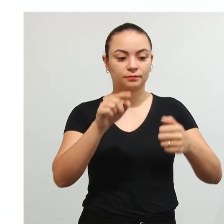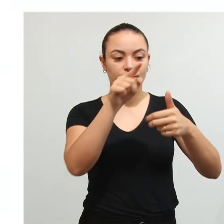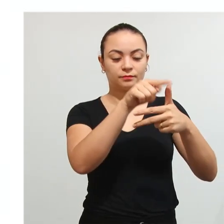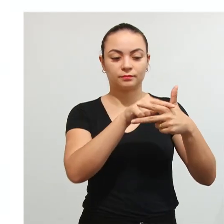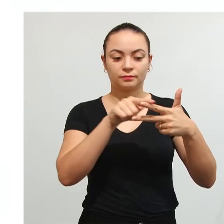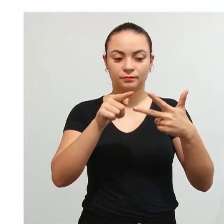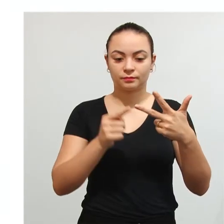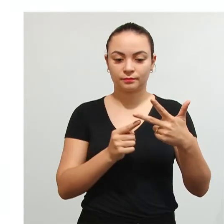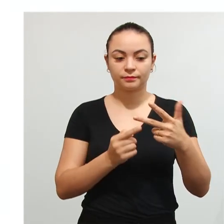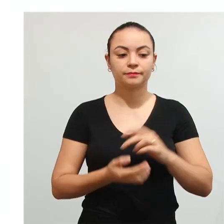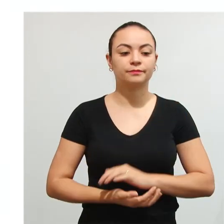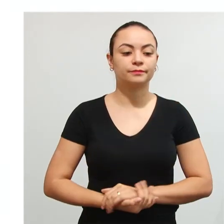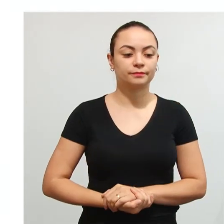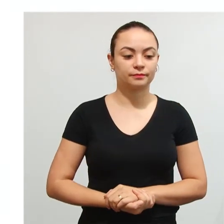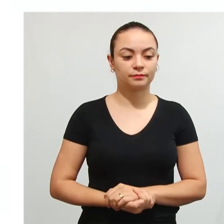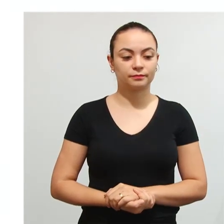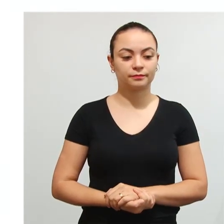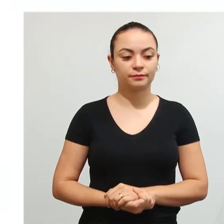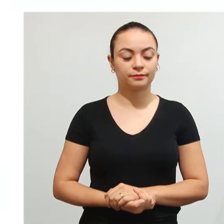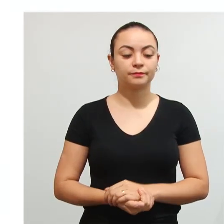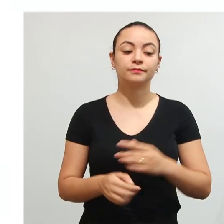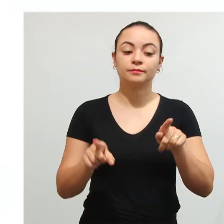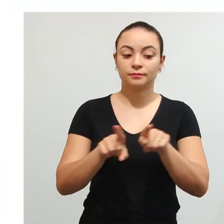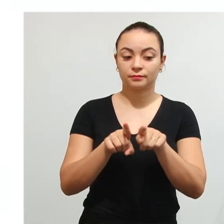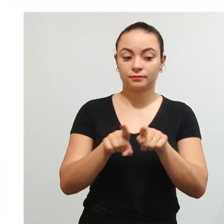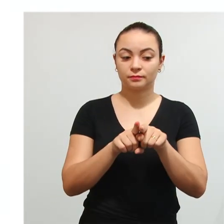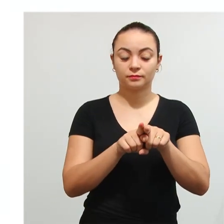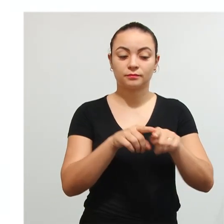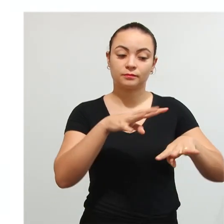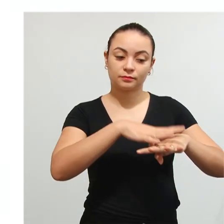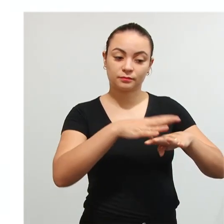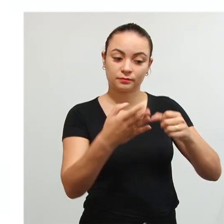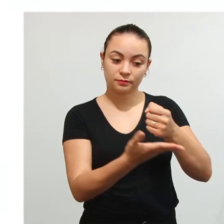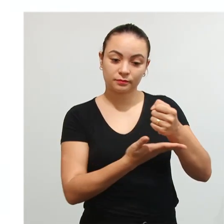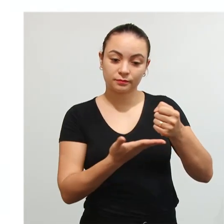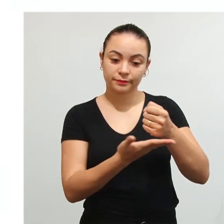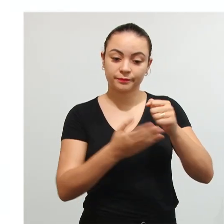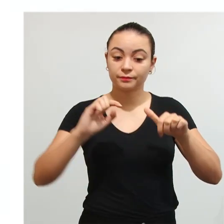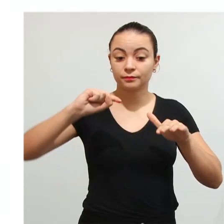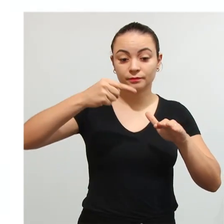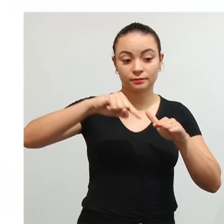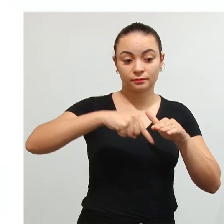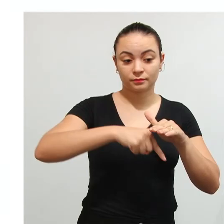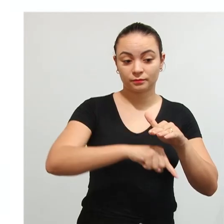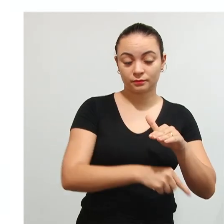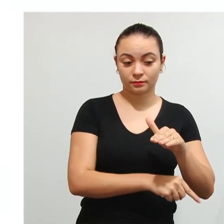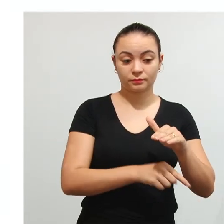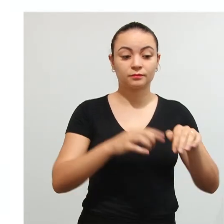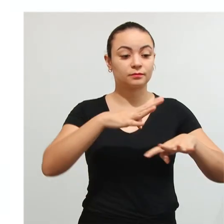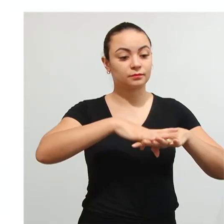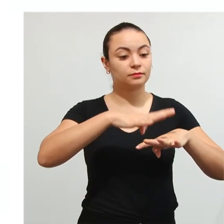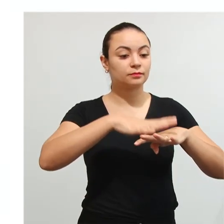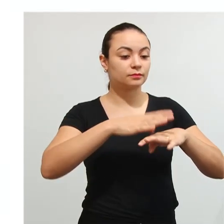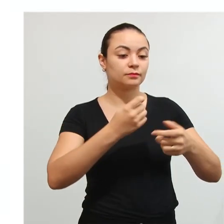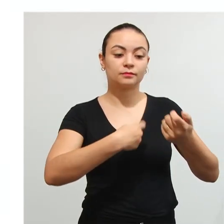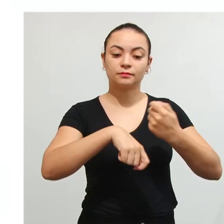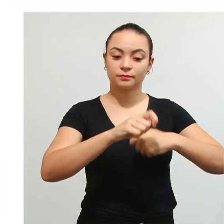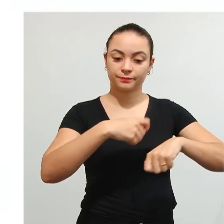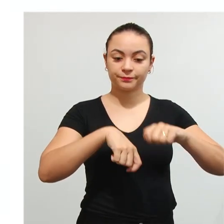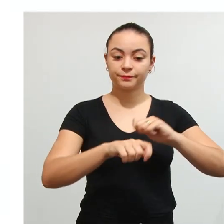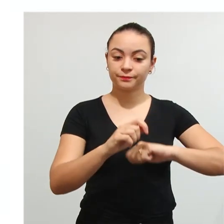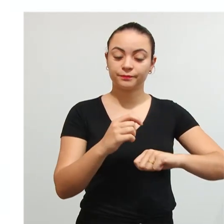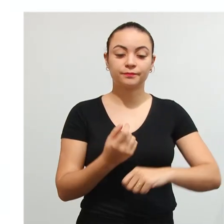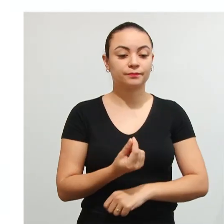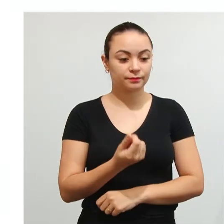Isso saindo da matemática básica e entrando já um pouco de matemática financeira, a gente vai falar um pouquinho sobre o valor